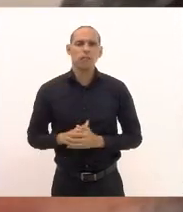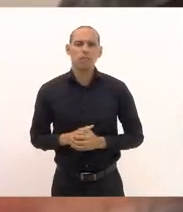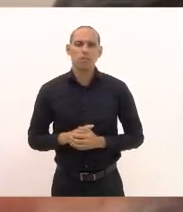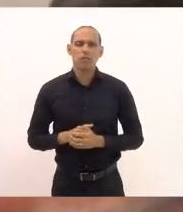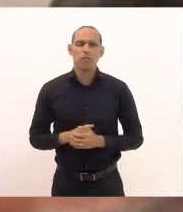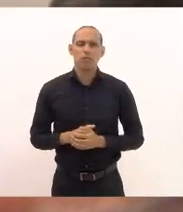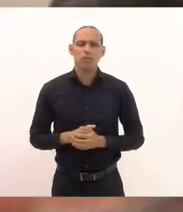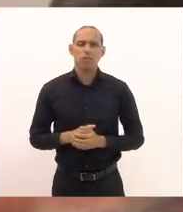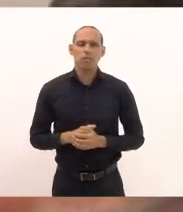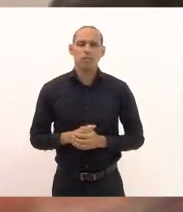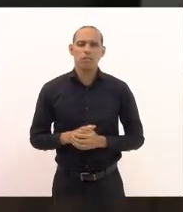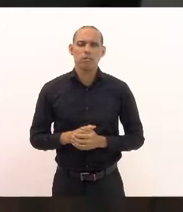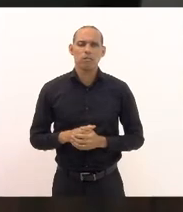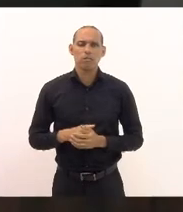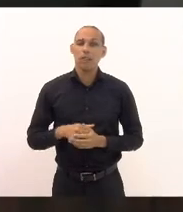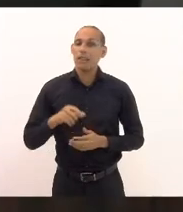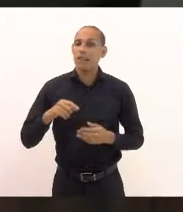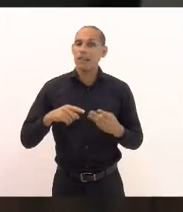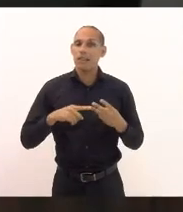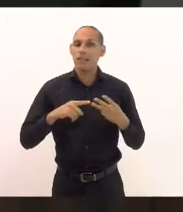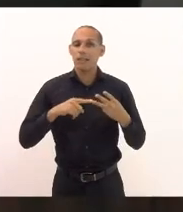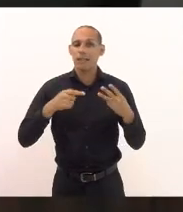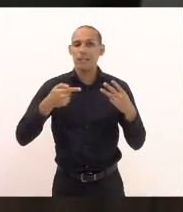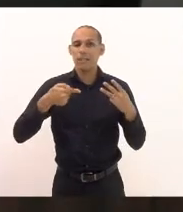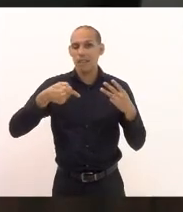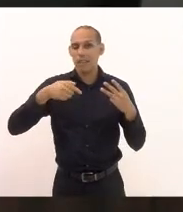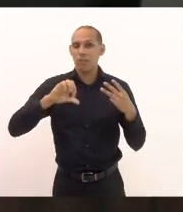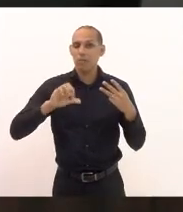769. PR. 796.